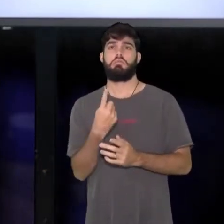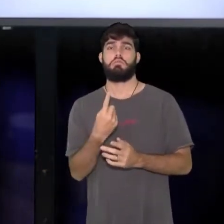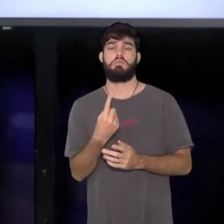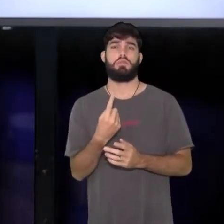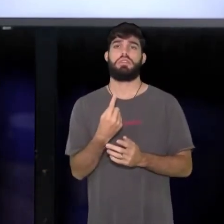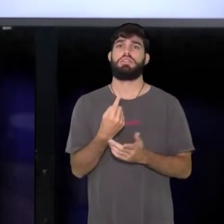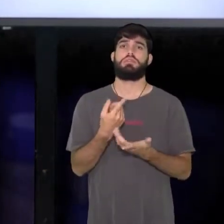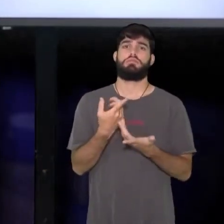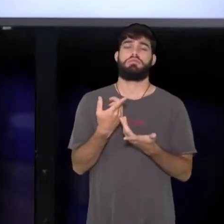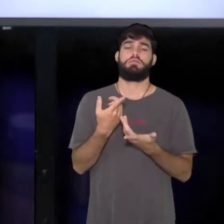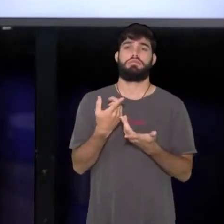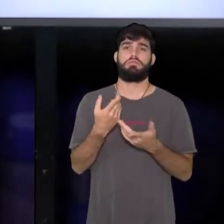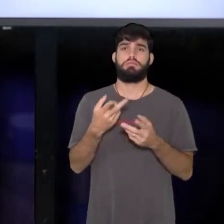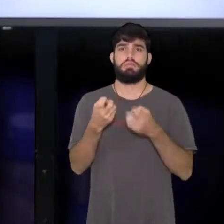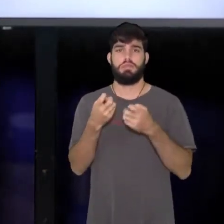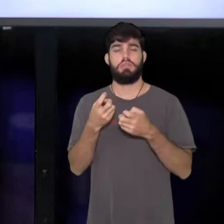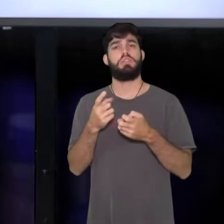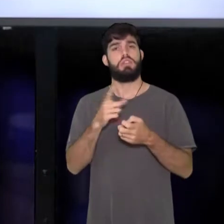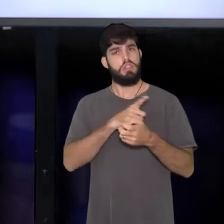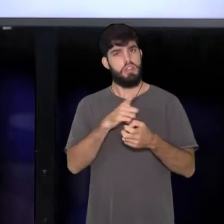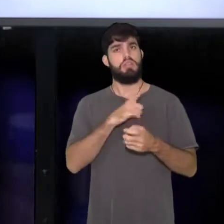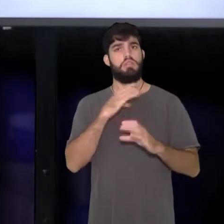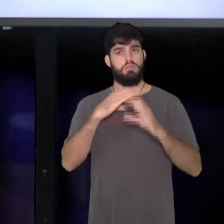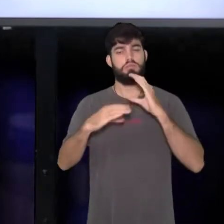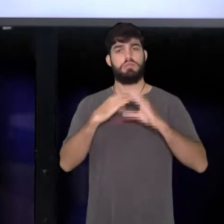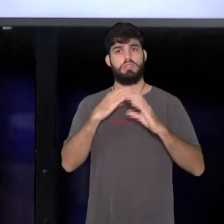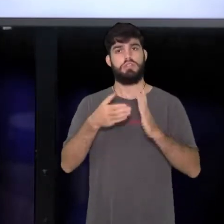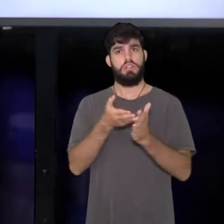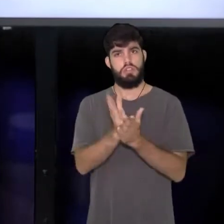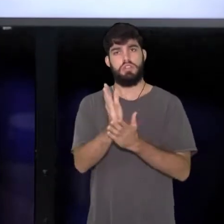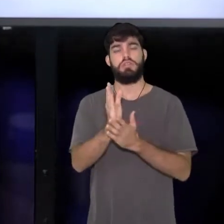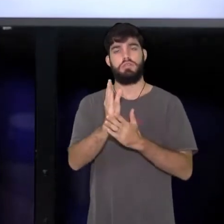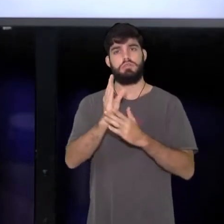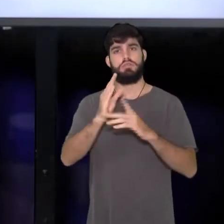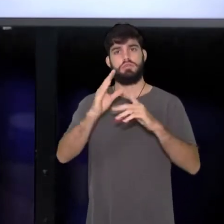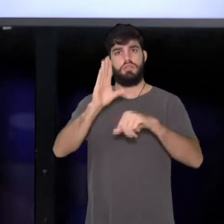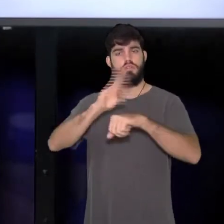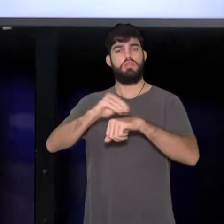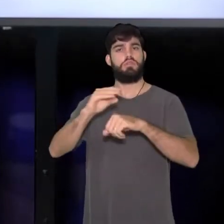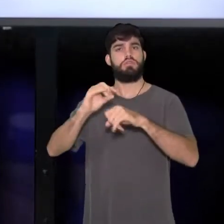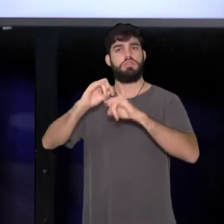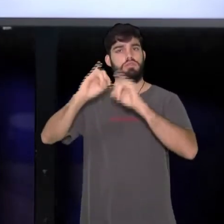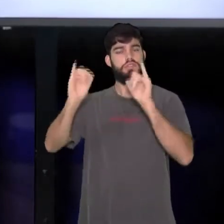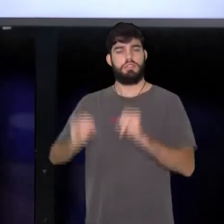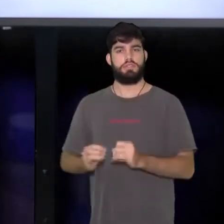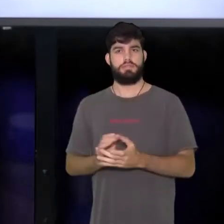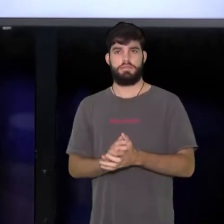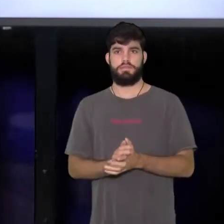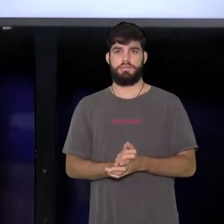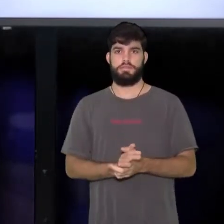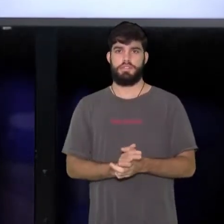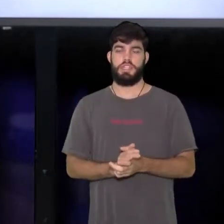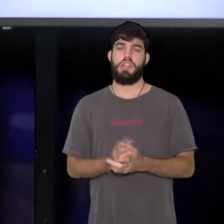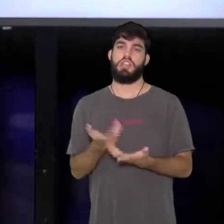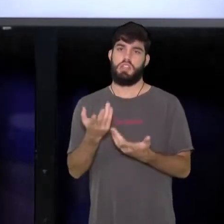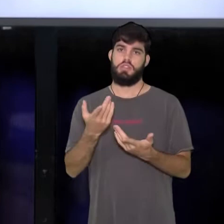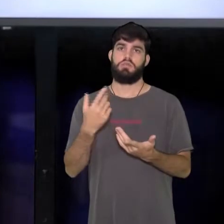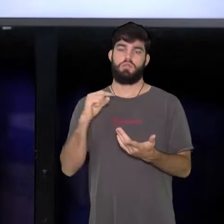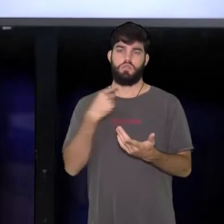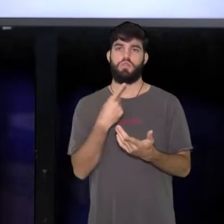há comunicação através de um recurso. Então, se há comunicação, nós vamos considerar também linguagem,